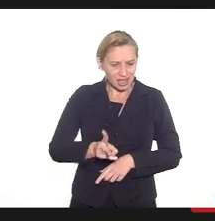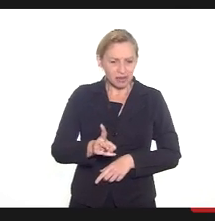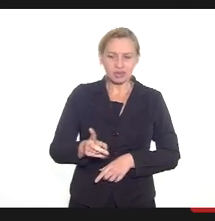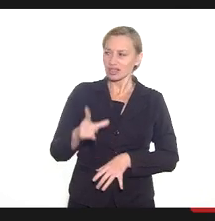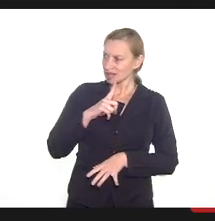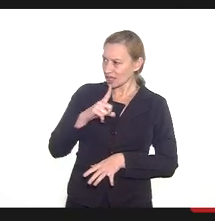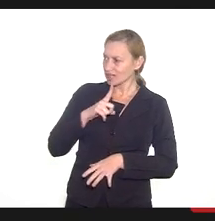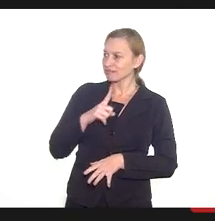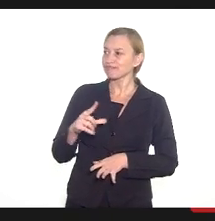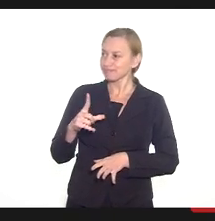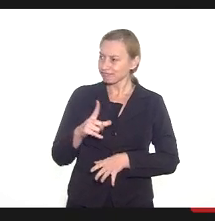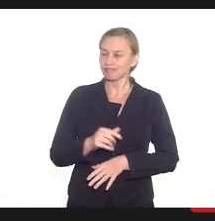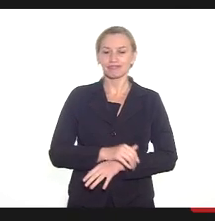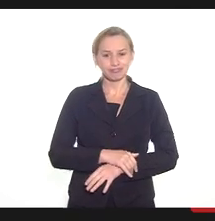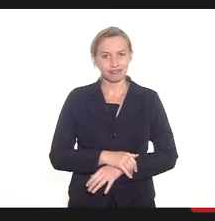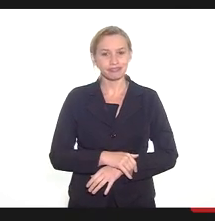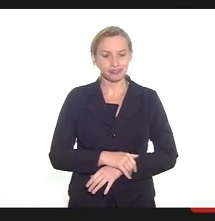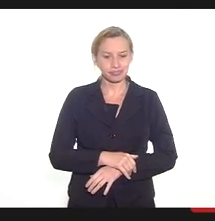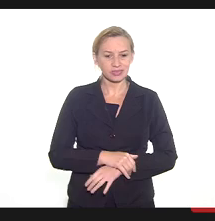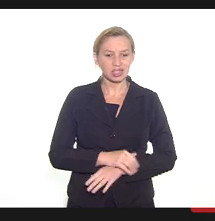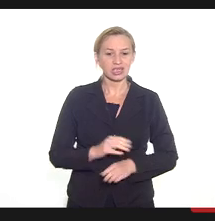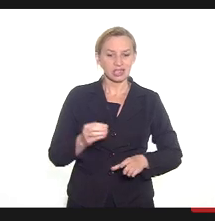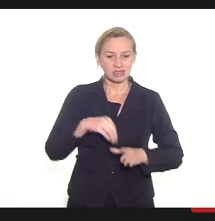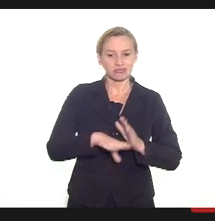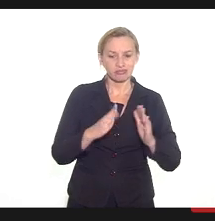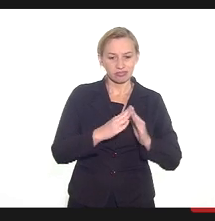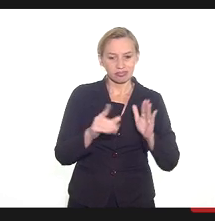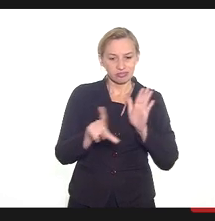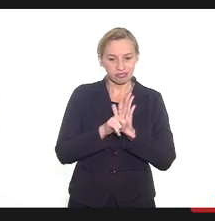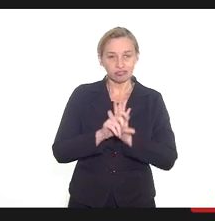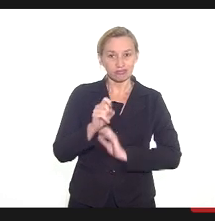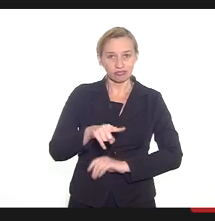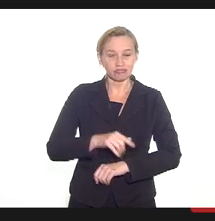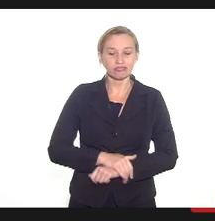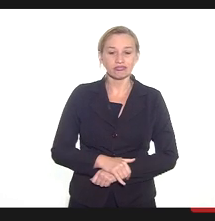tem feito dentro da Casa Legislativa,